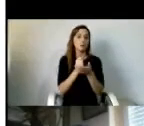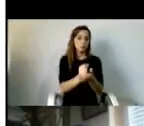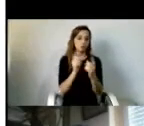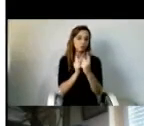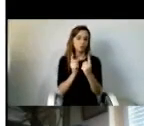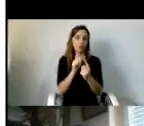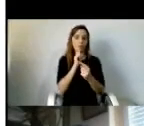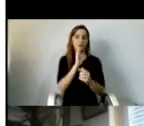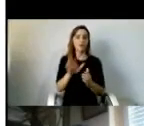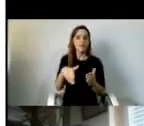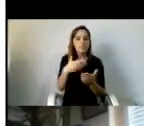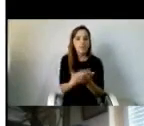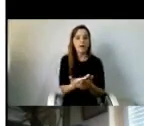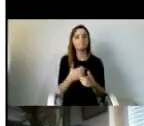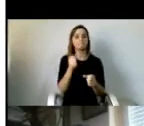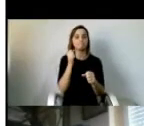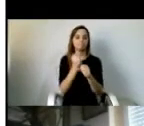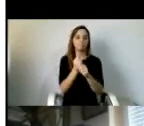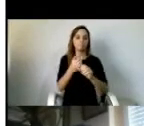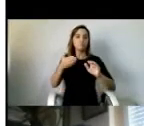mundo do trabalho. Portanto,